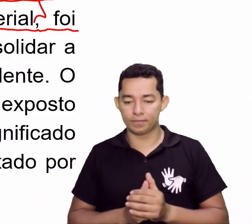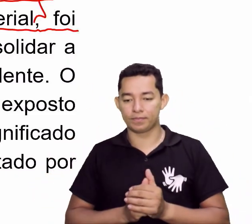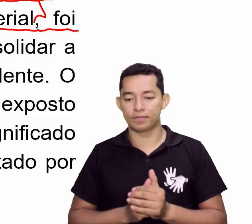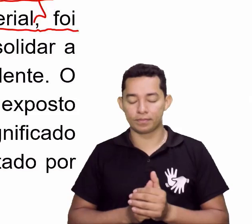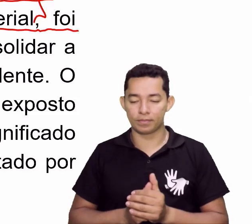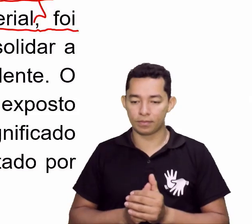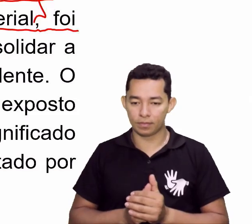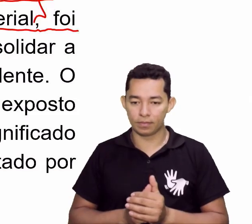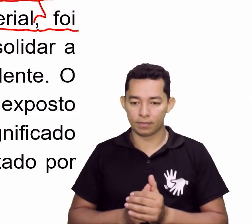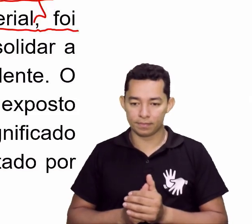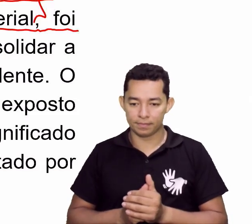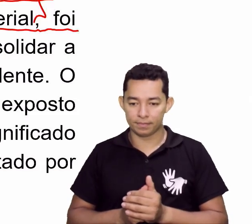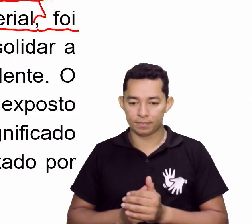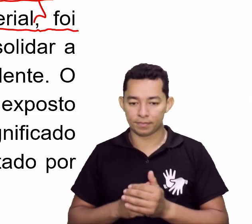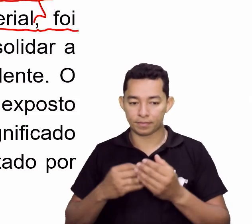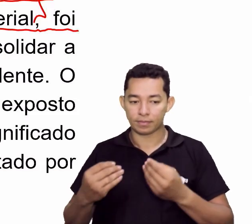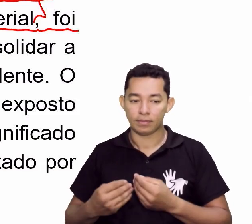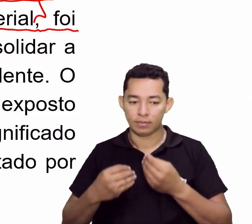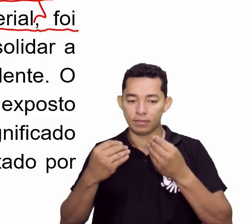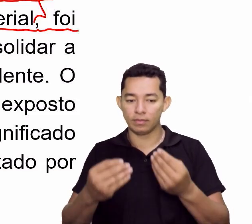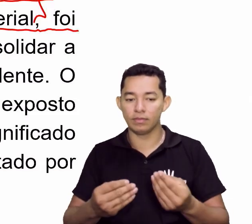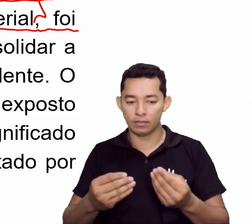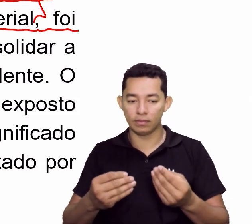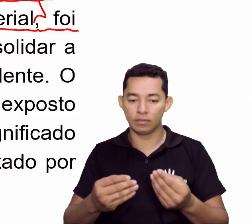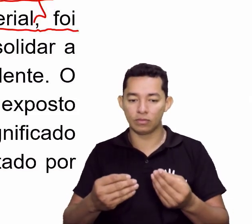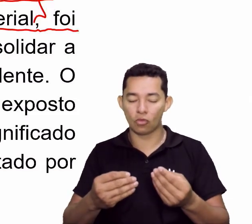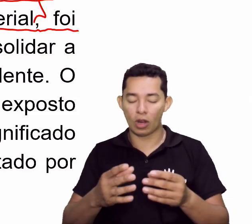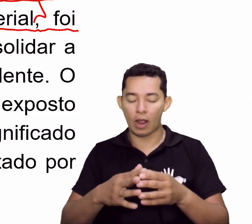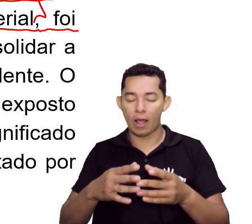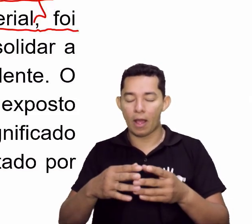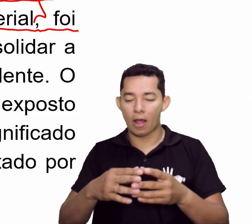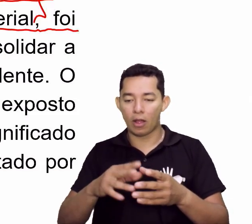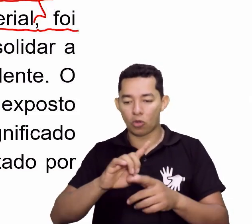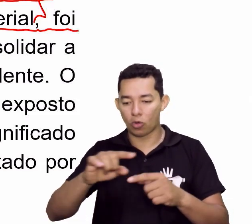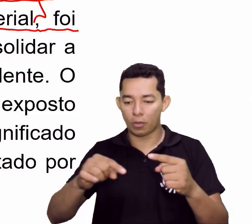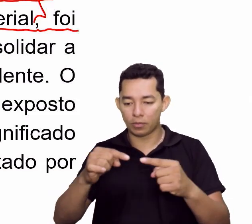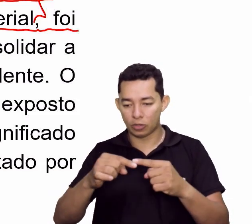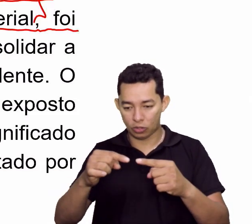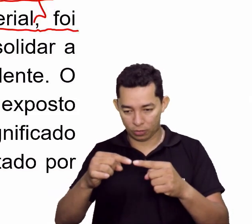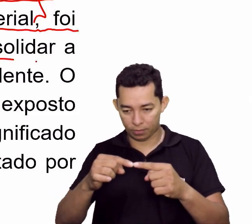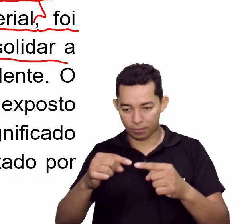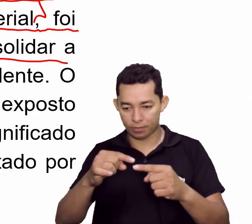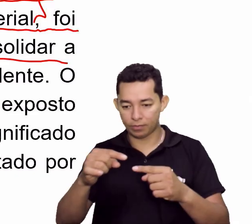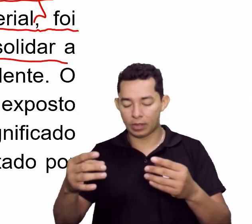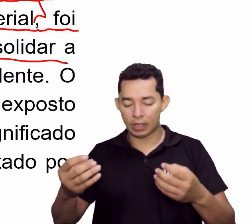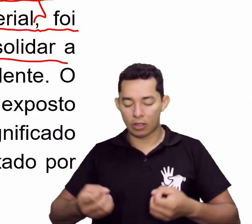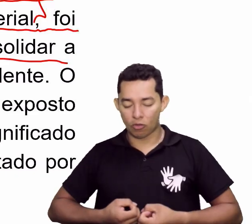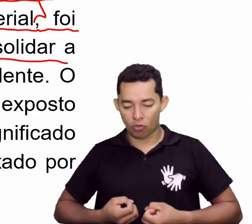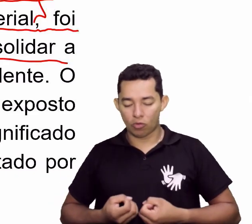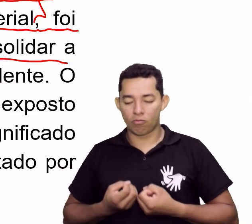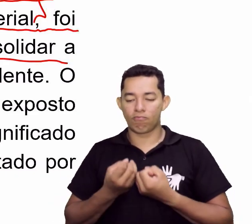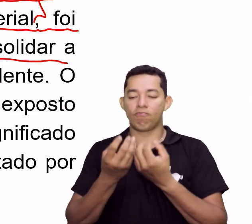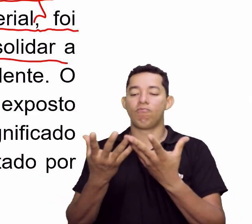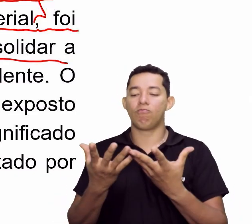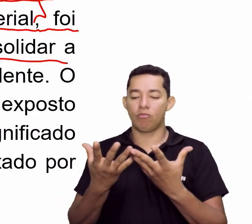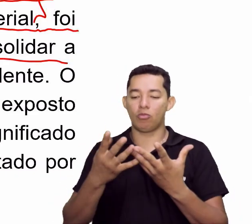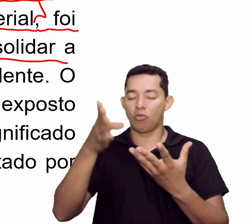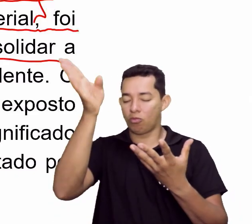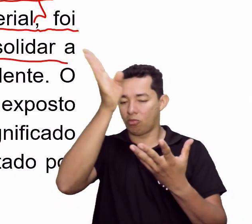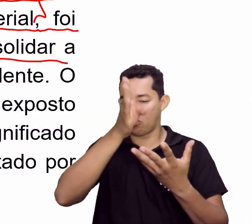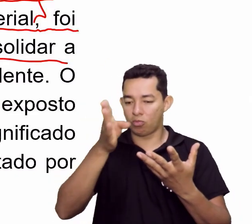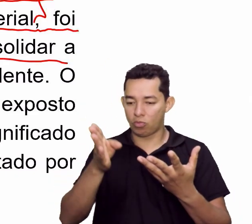Juvenal, foi concebida para exaltar o nacionalismo e consolidar a imagem